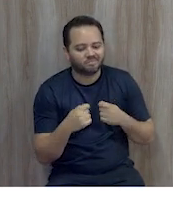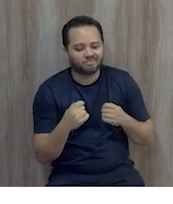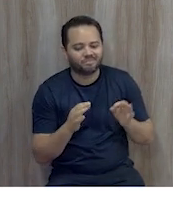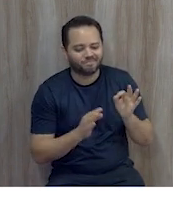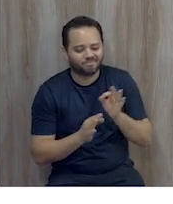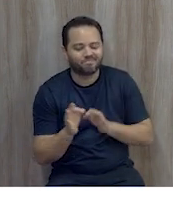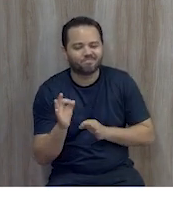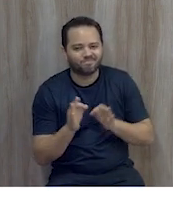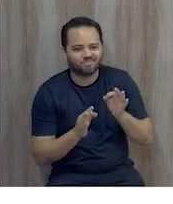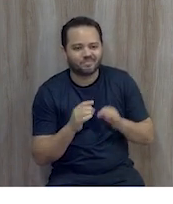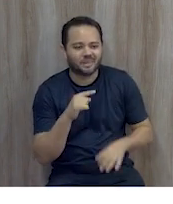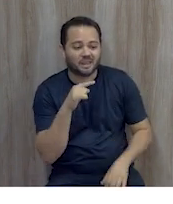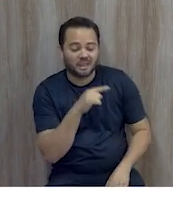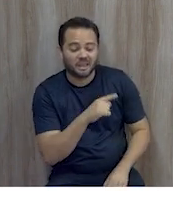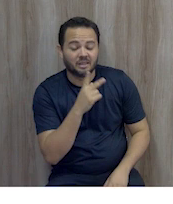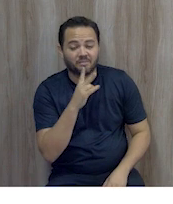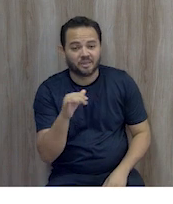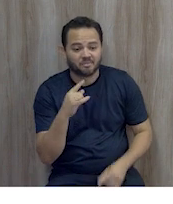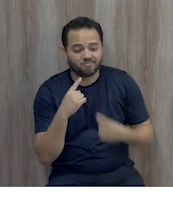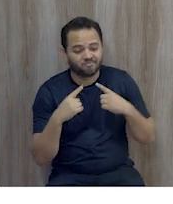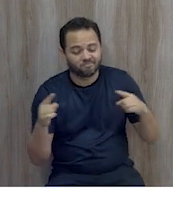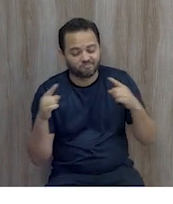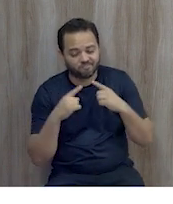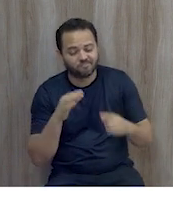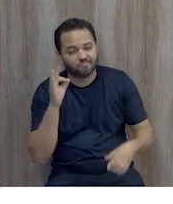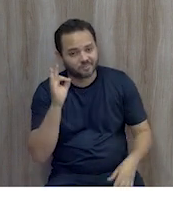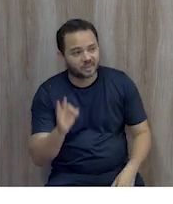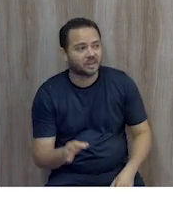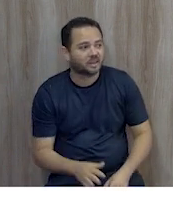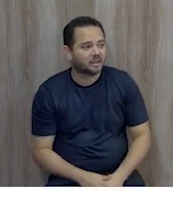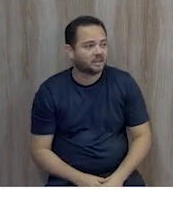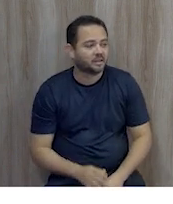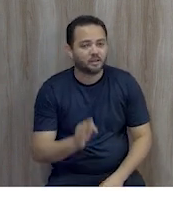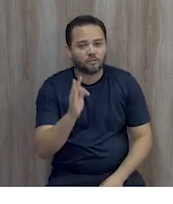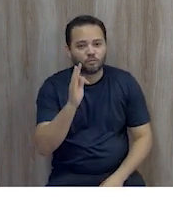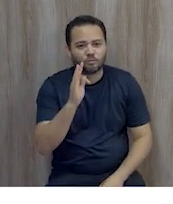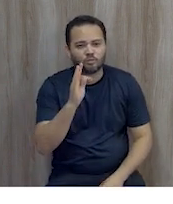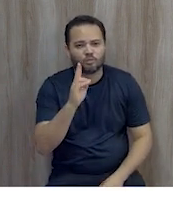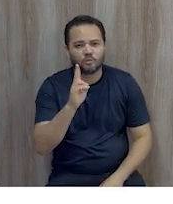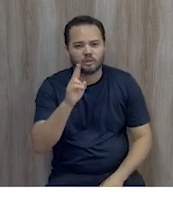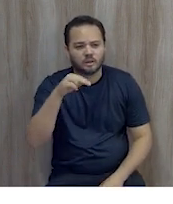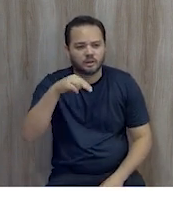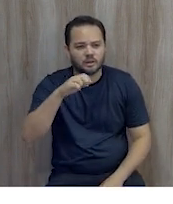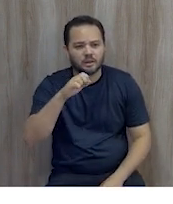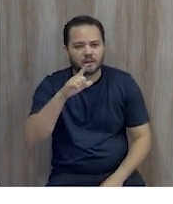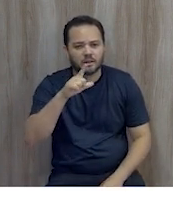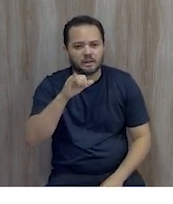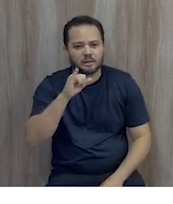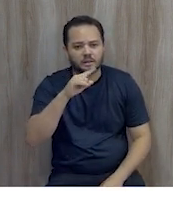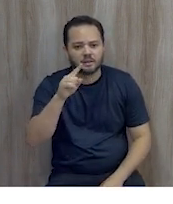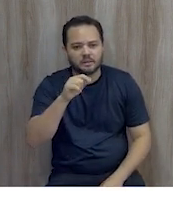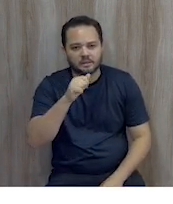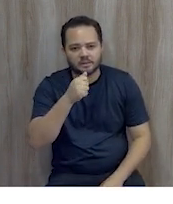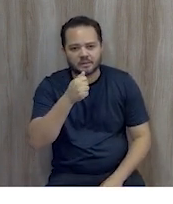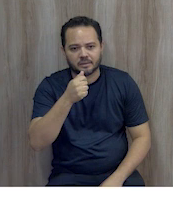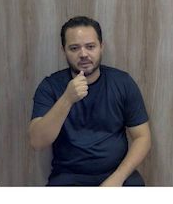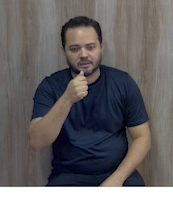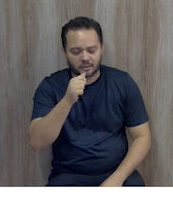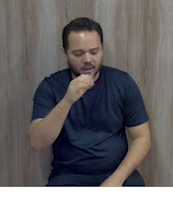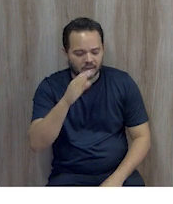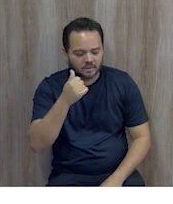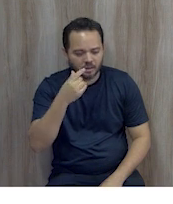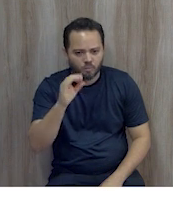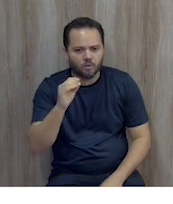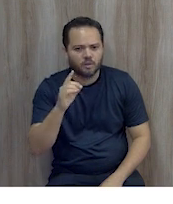isso é uma queixa que o paciente vai trazer, vai voltar trazendo. Então, a tunelização passou a ganhar muito destaque